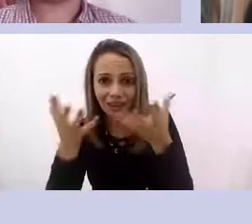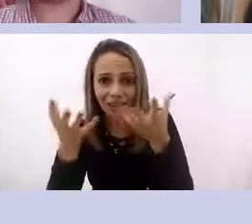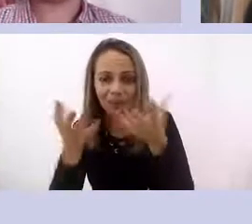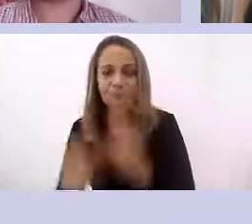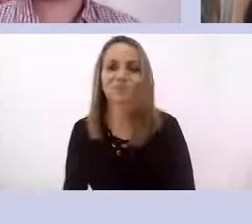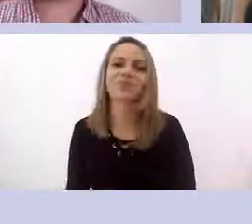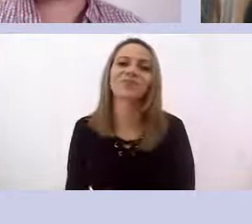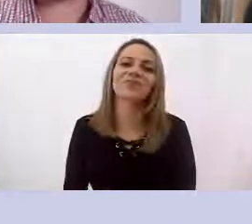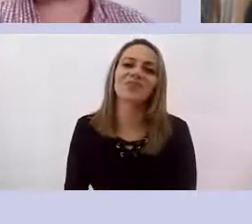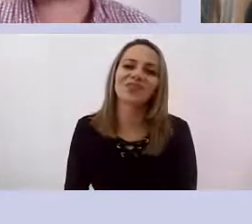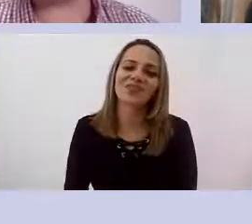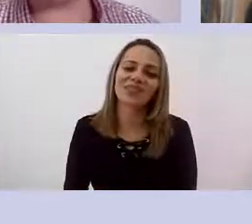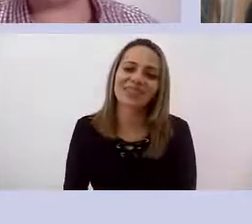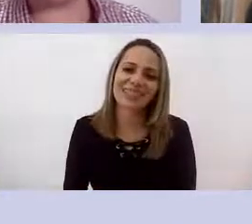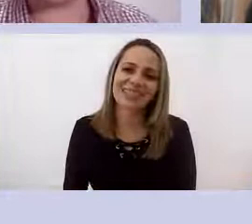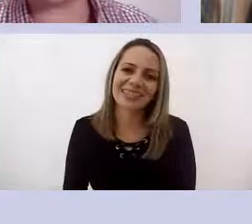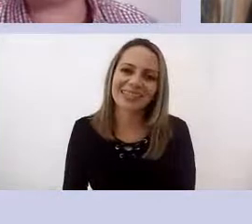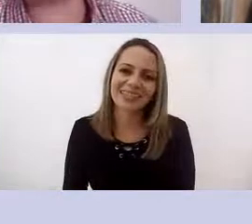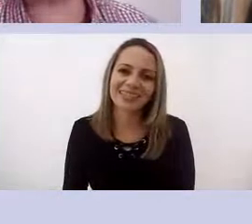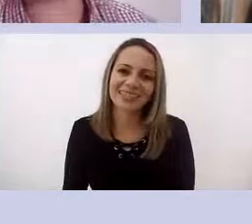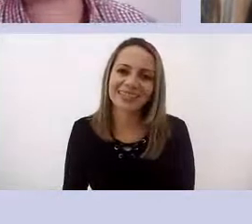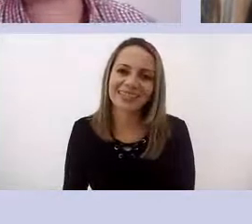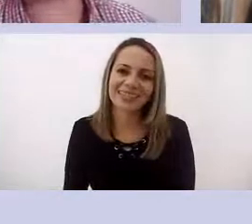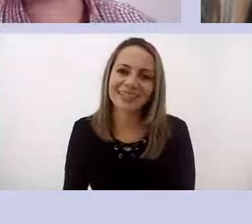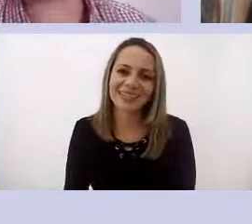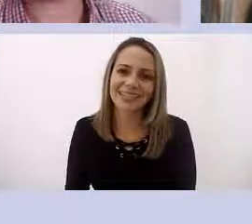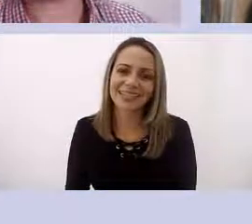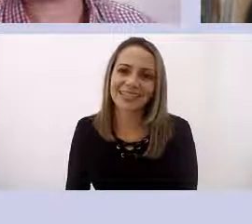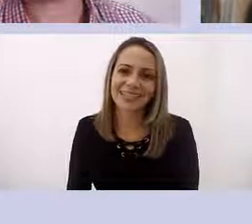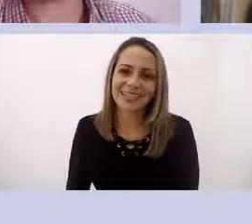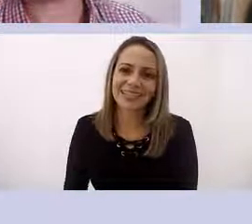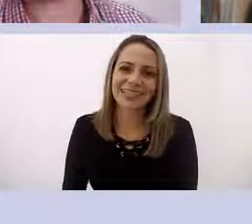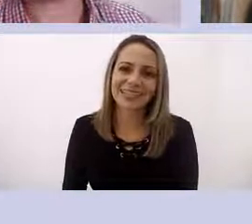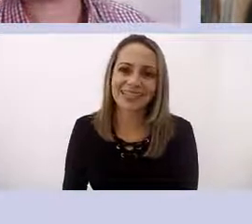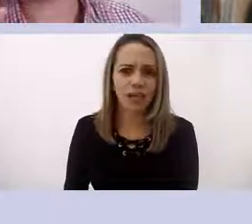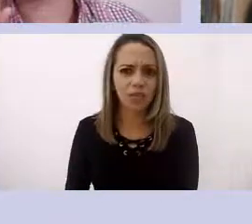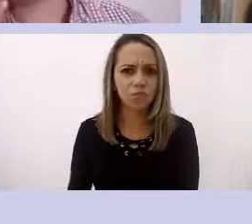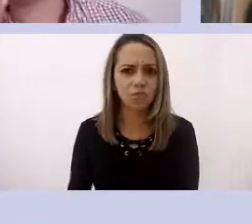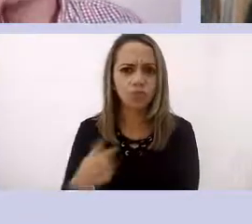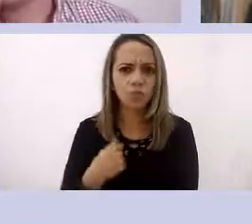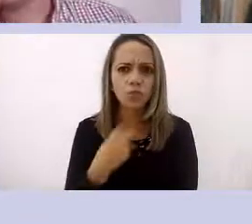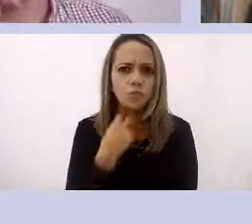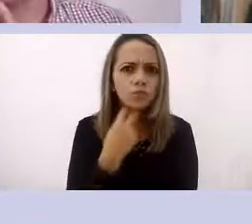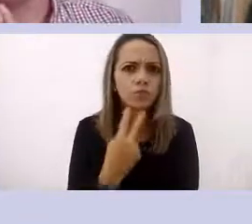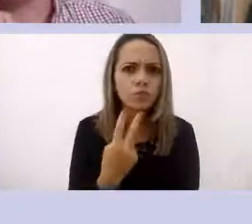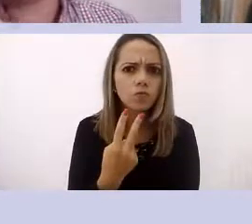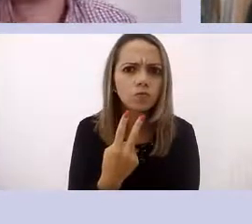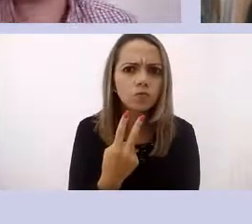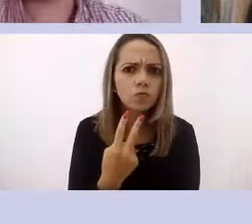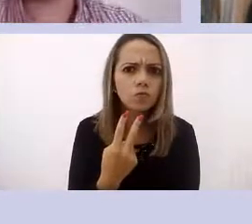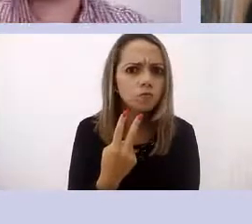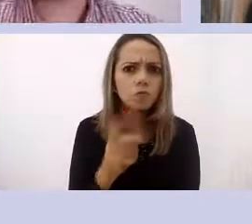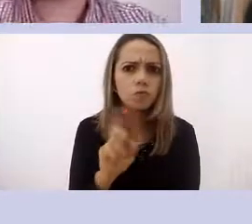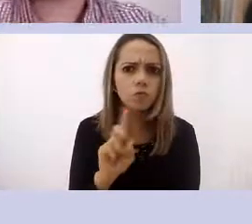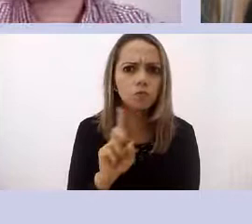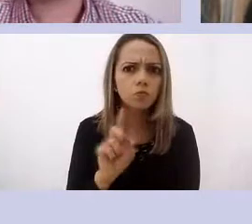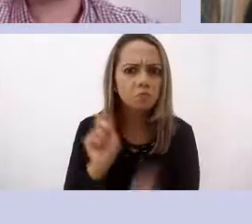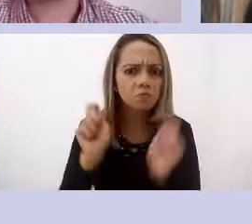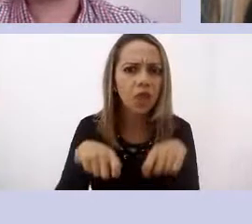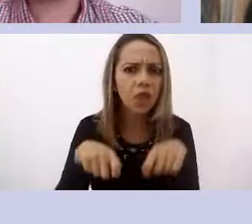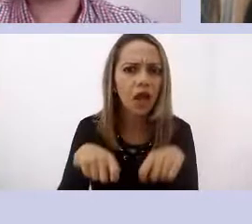Acho que a gente. Você está sem áudio, Cris? Tá muda. Tô sem áudio? Não.